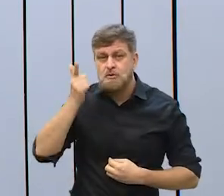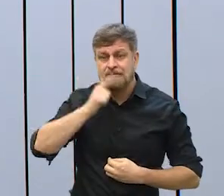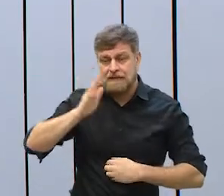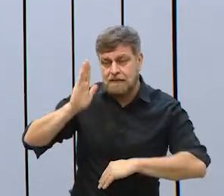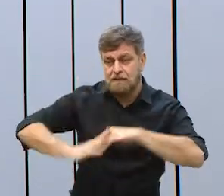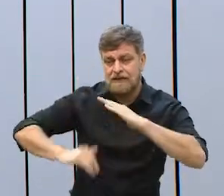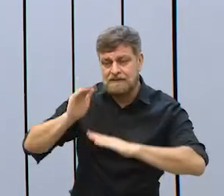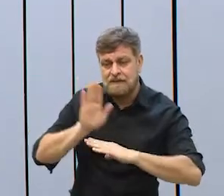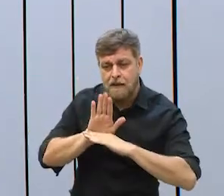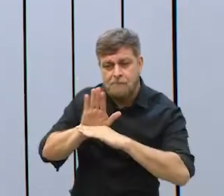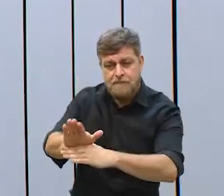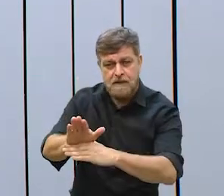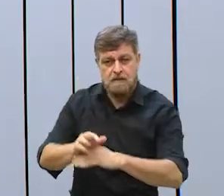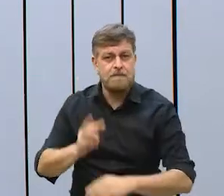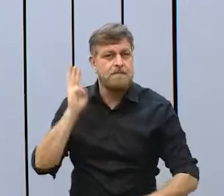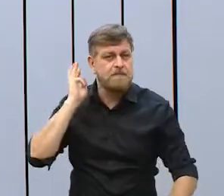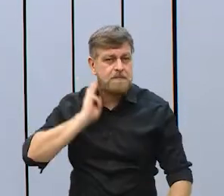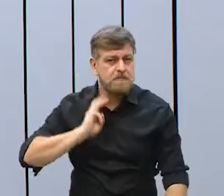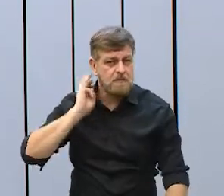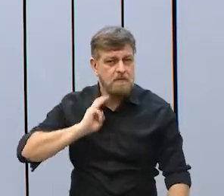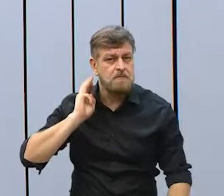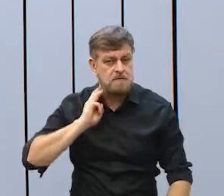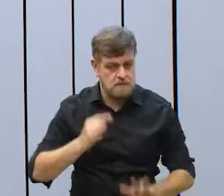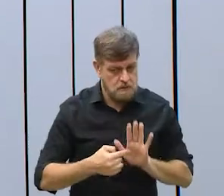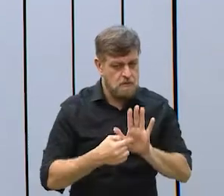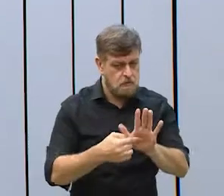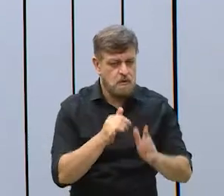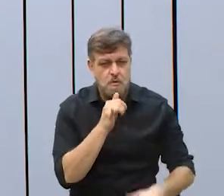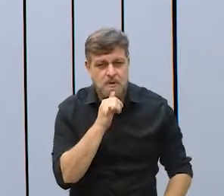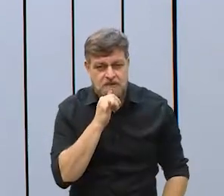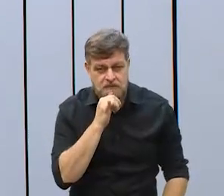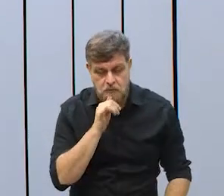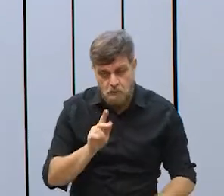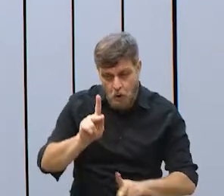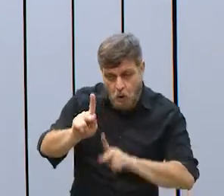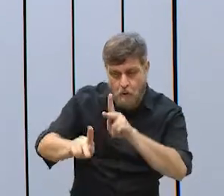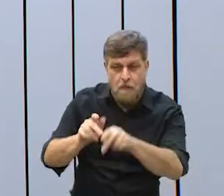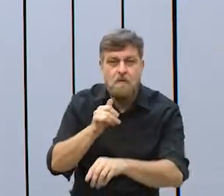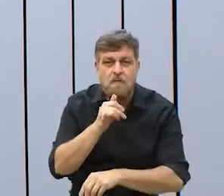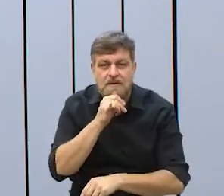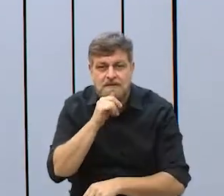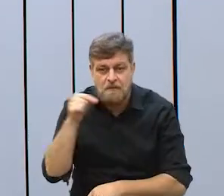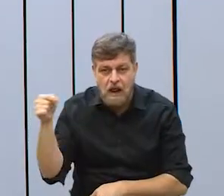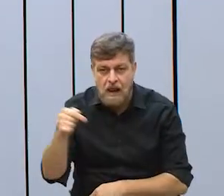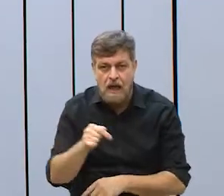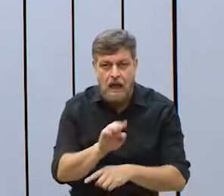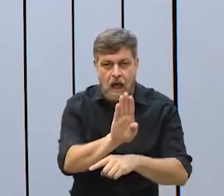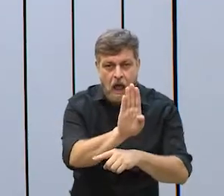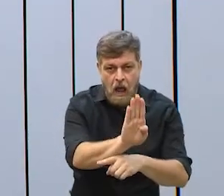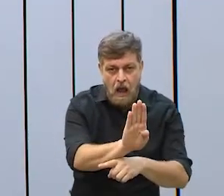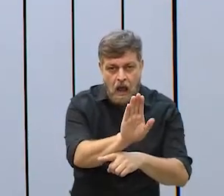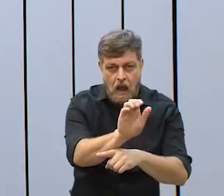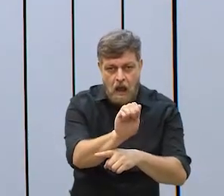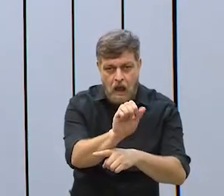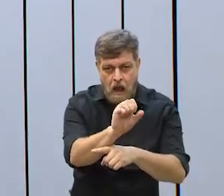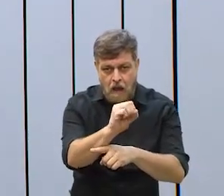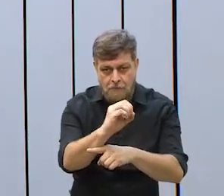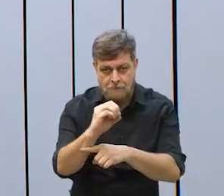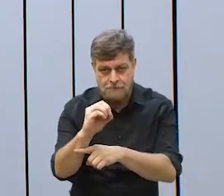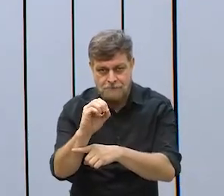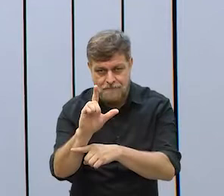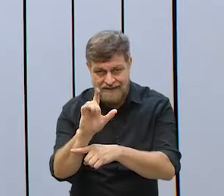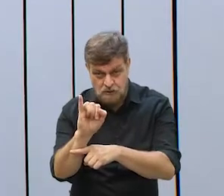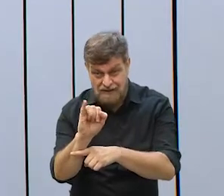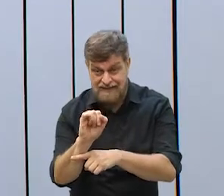ações. O Cecílio colocou bem aqui uma situação. O povo precisa, por exemplo, ali do Bassoli. Nós estamos falando mais de 5